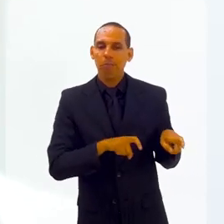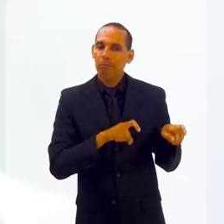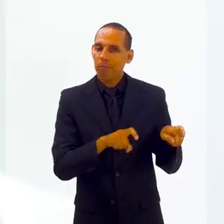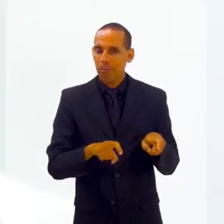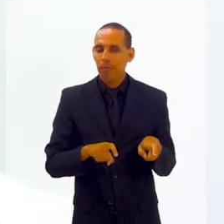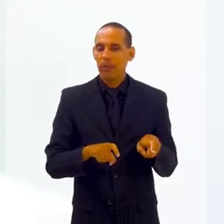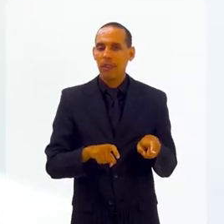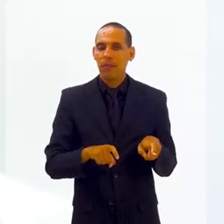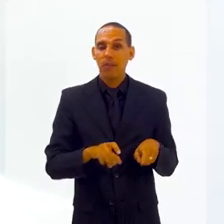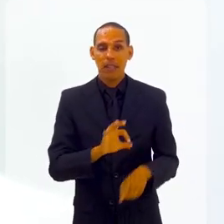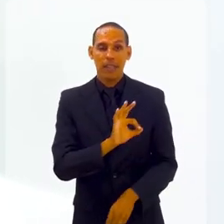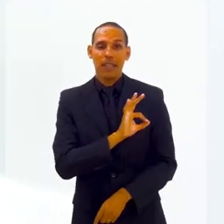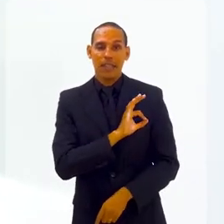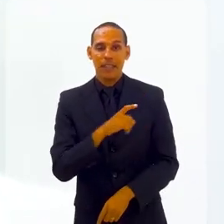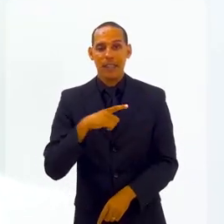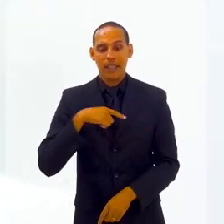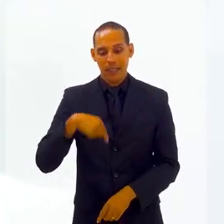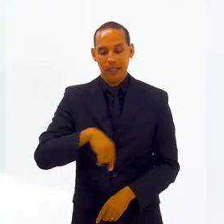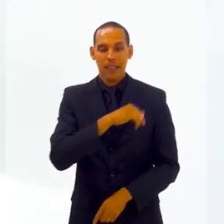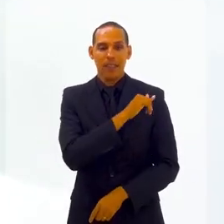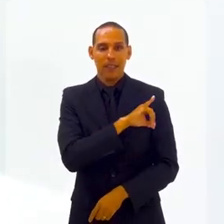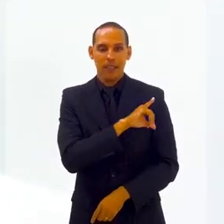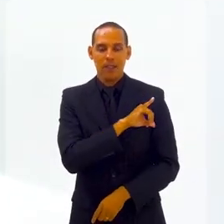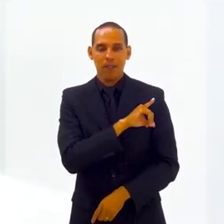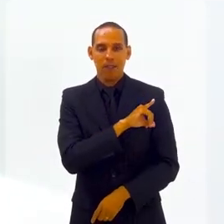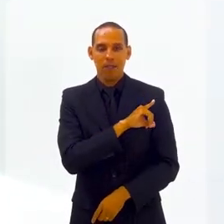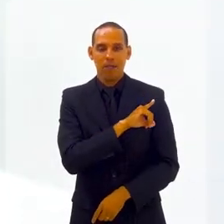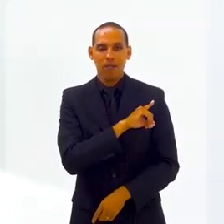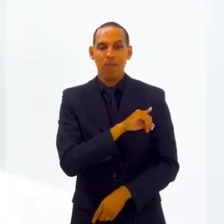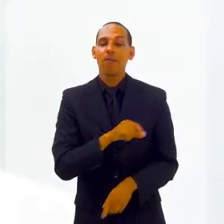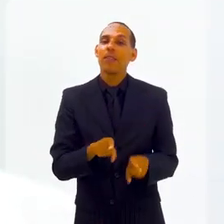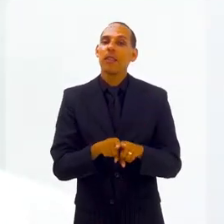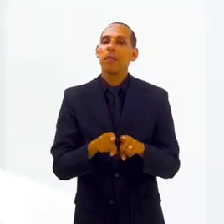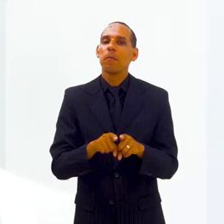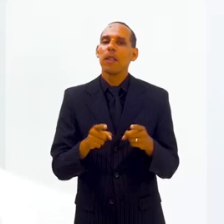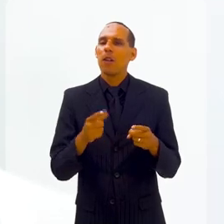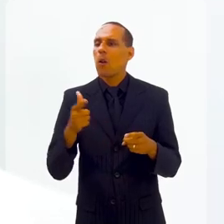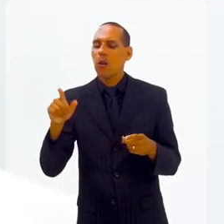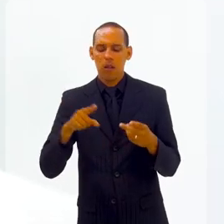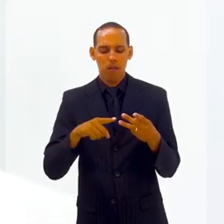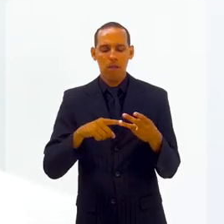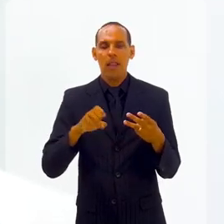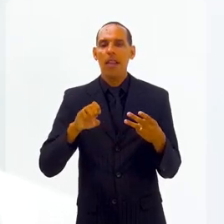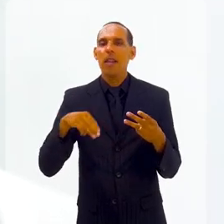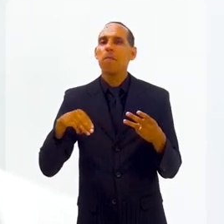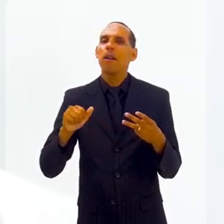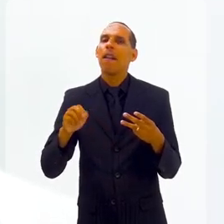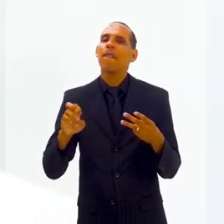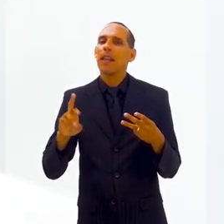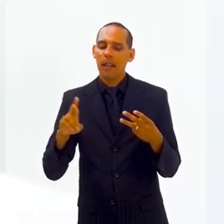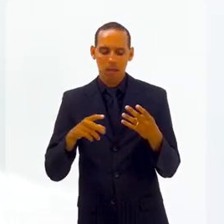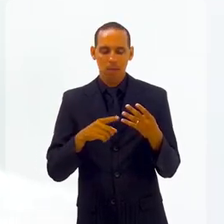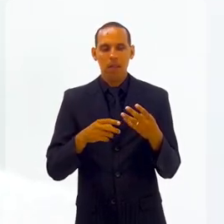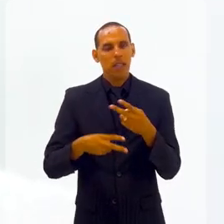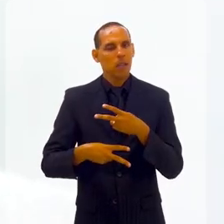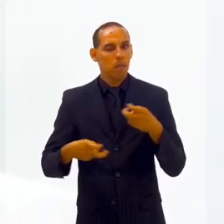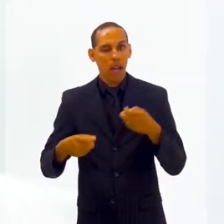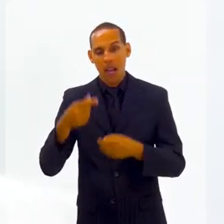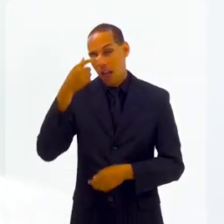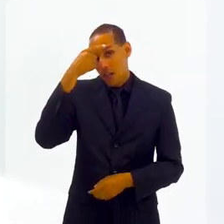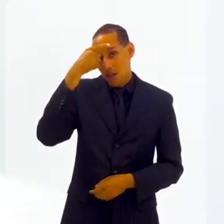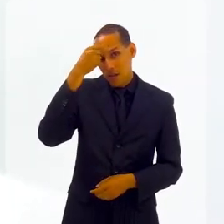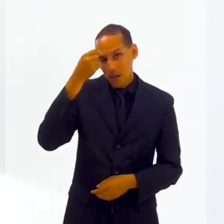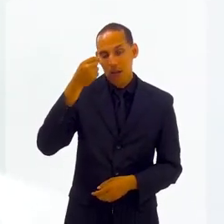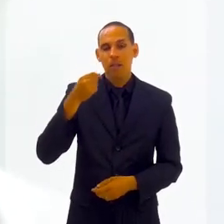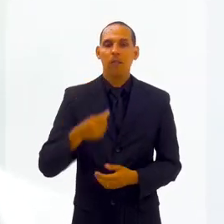da Agricultura né que tem a sua delegacia que no Rio de Janeiro apesar de A Emater do rio o próprio Sebrae